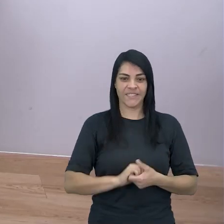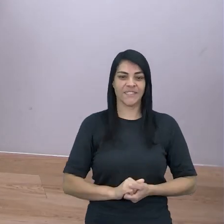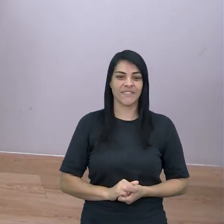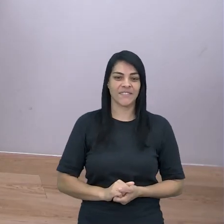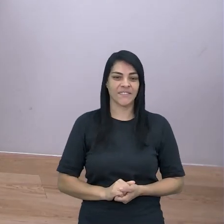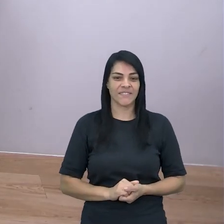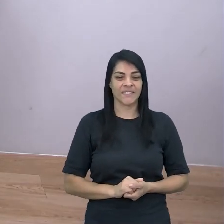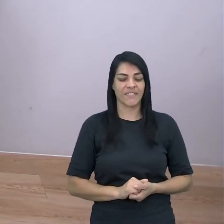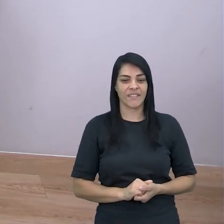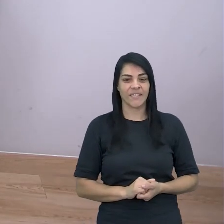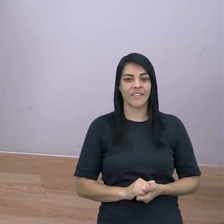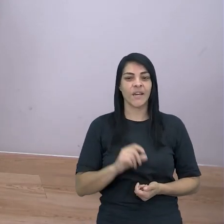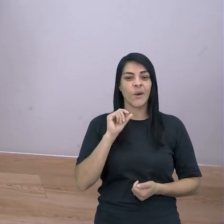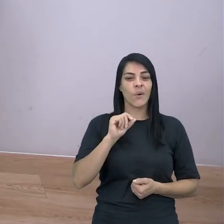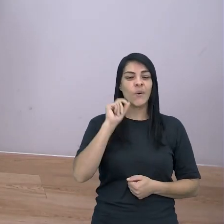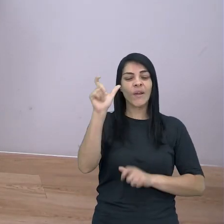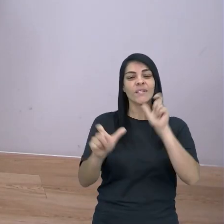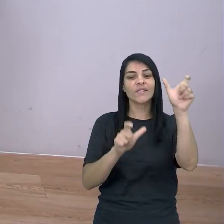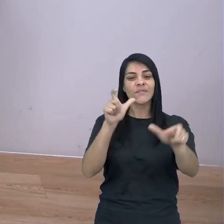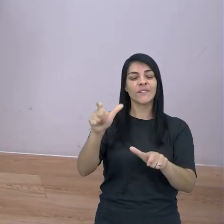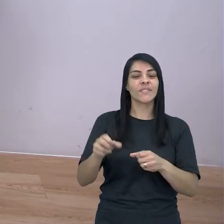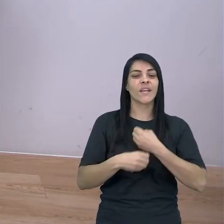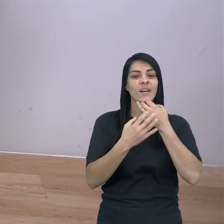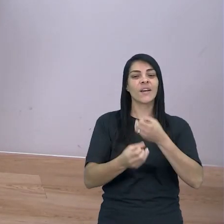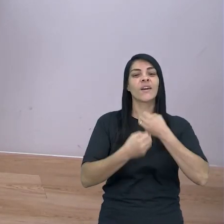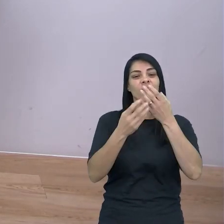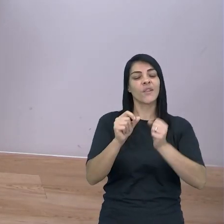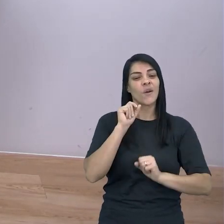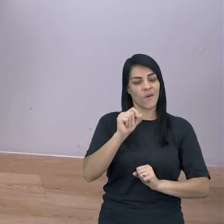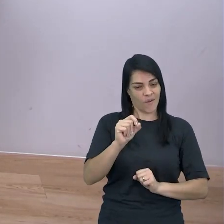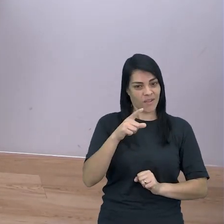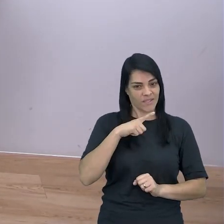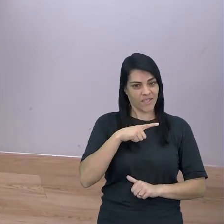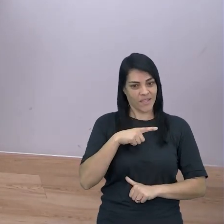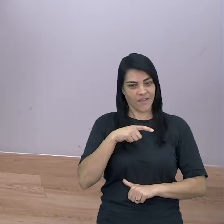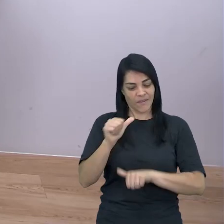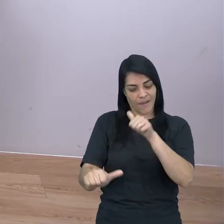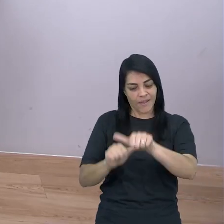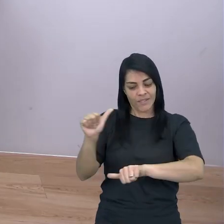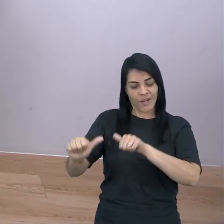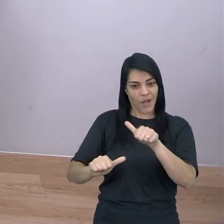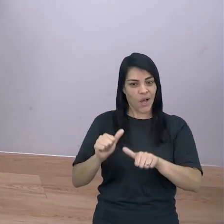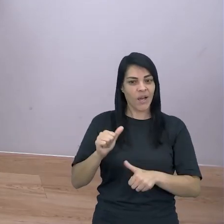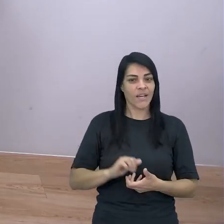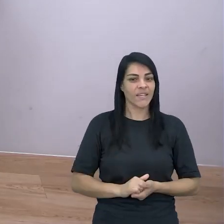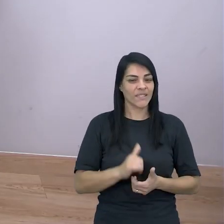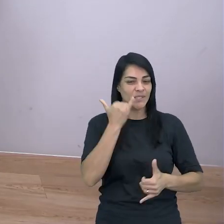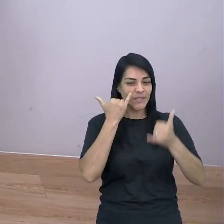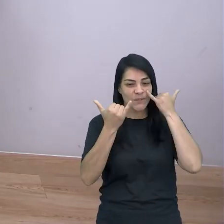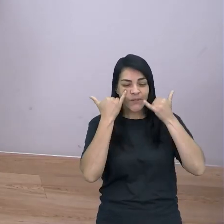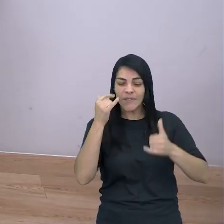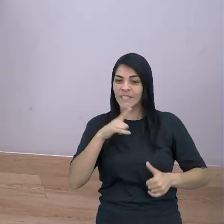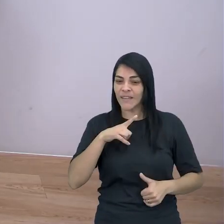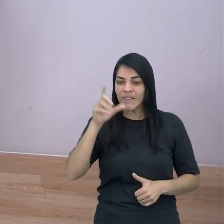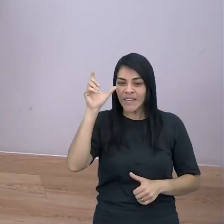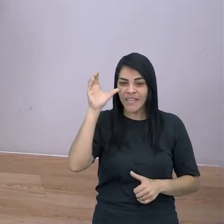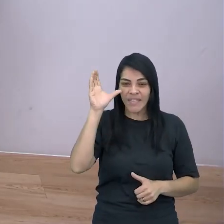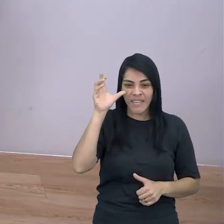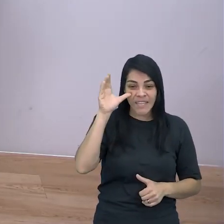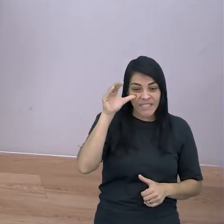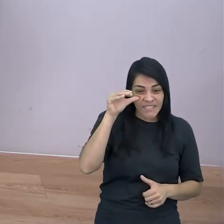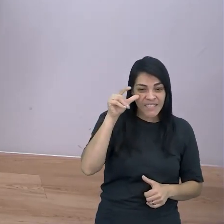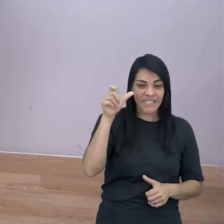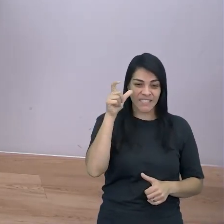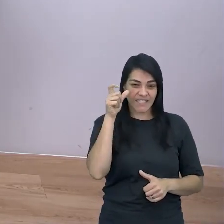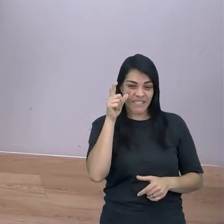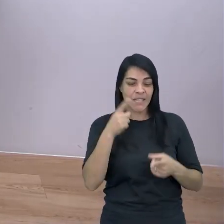zero. E o que o pessoal comentou aí da Oceania? Teve bastante trocas de informações? Olha que interessante, né? Porque a gente tem